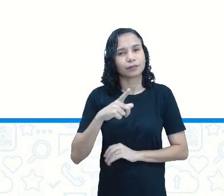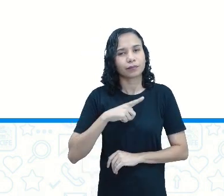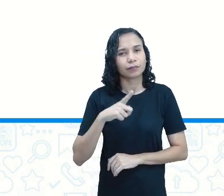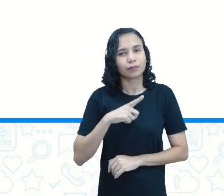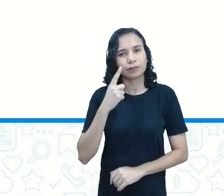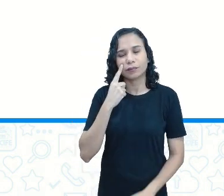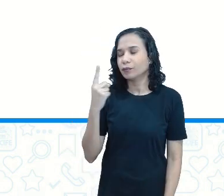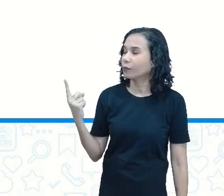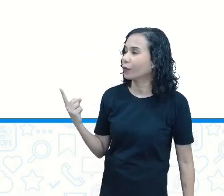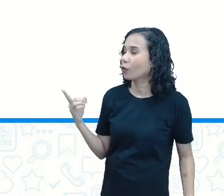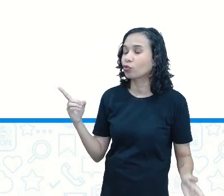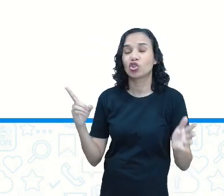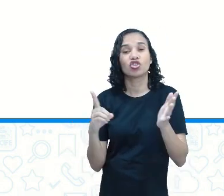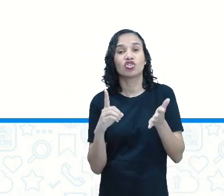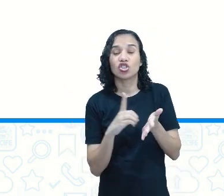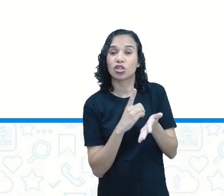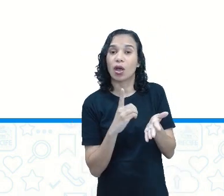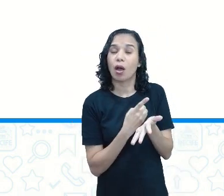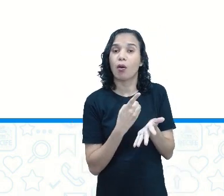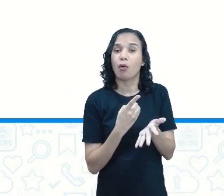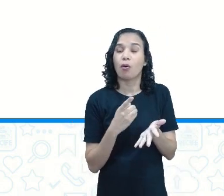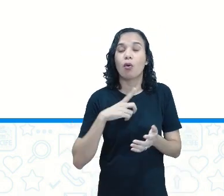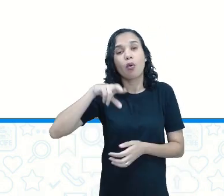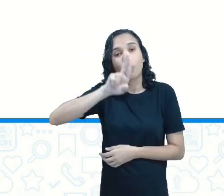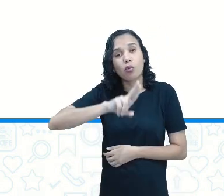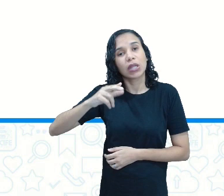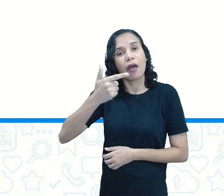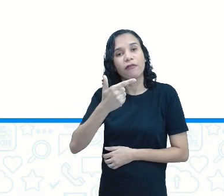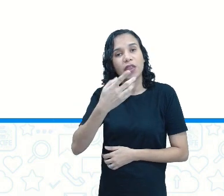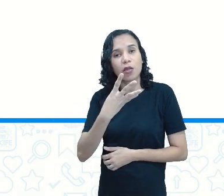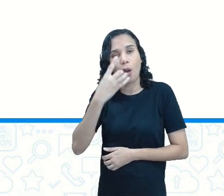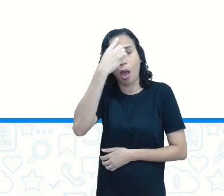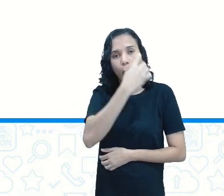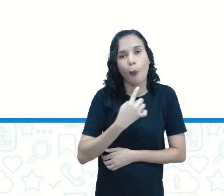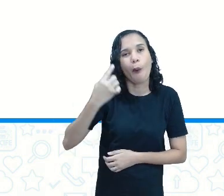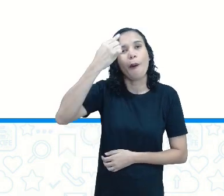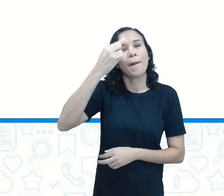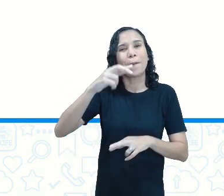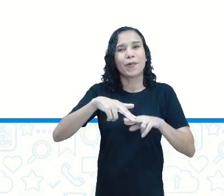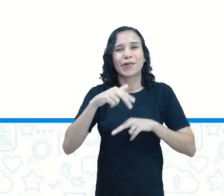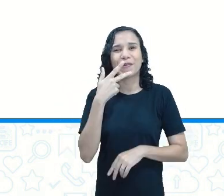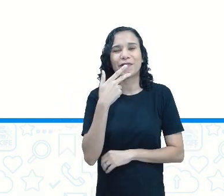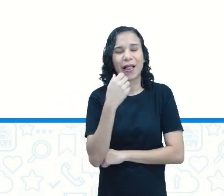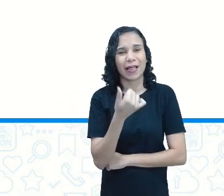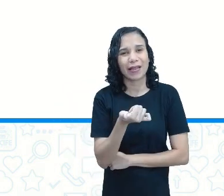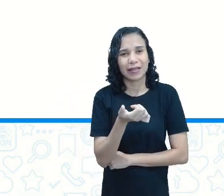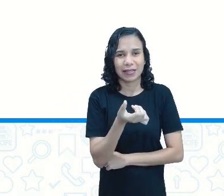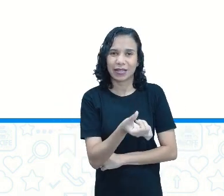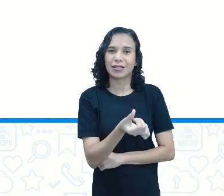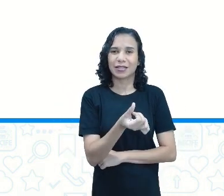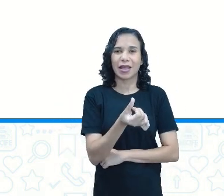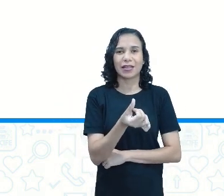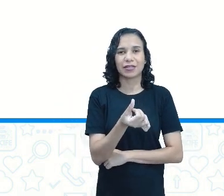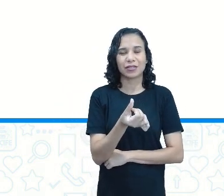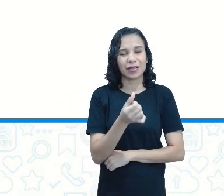analógico, o digital, ele funciona com 24 horas. É por isso que ele está marcando aí, ó,